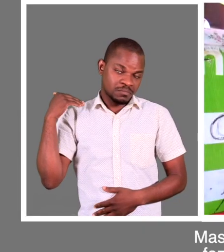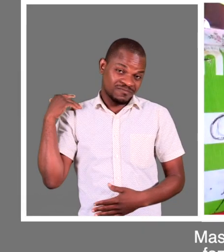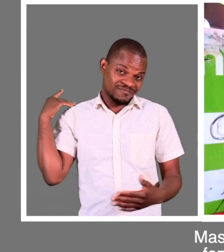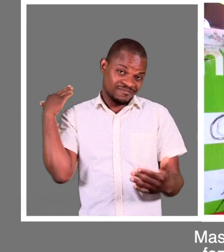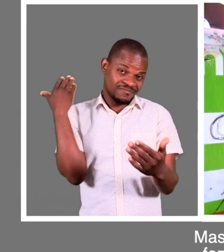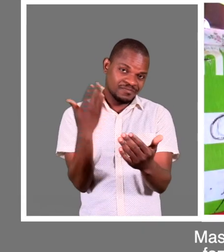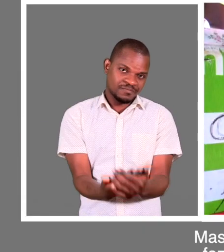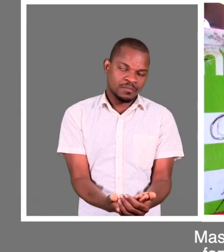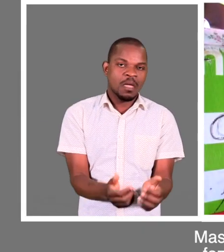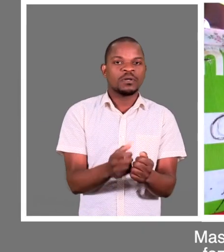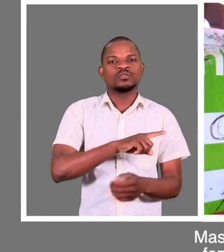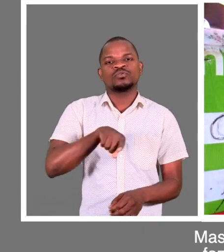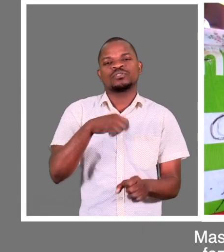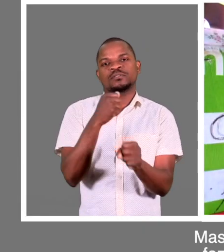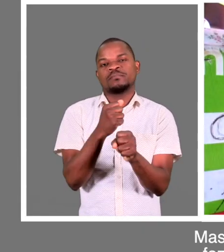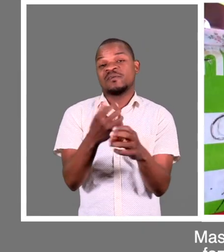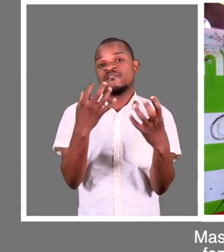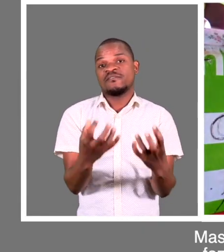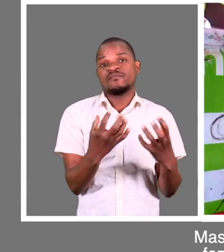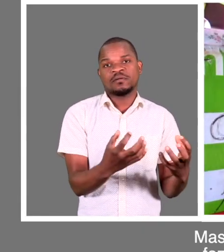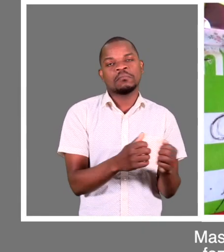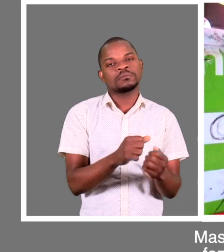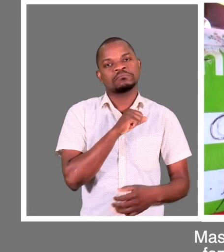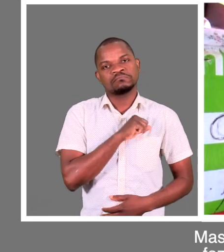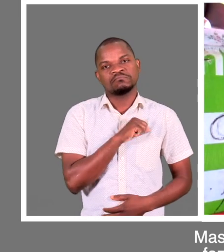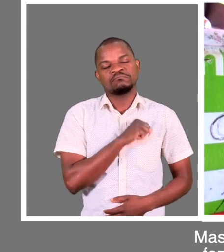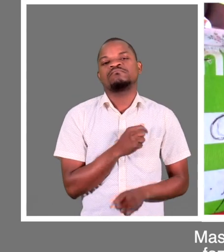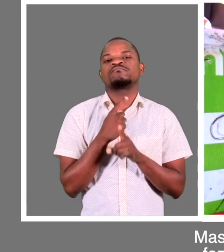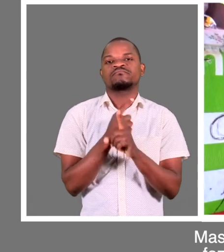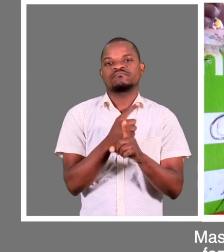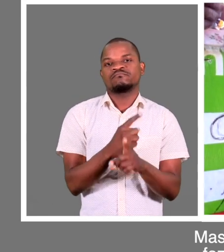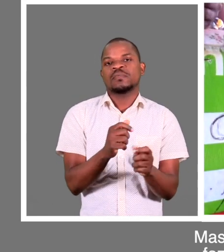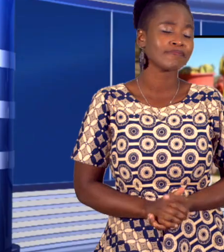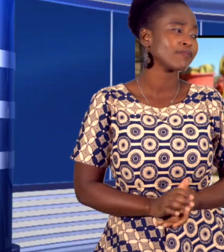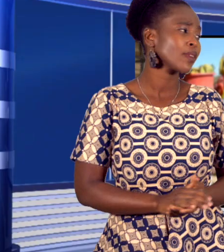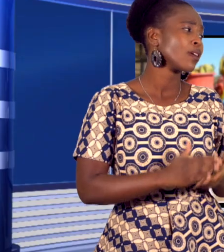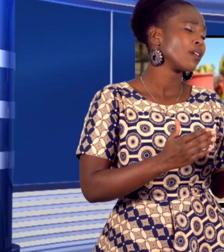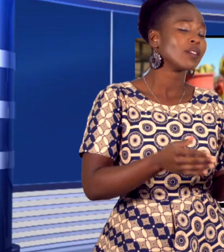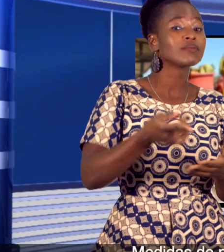Como nós não temos trabalho que fazer, estamos a vir sem usar a máscara.